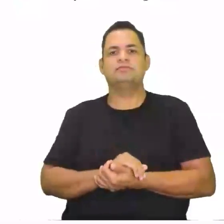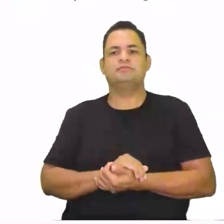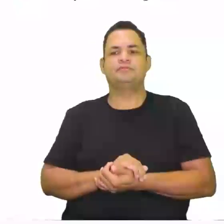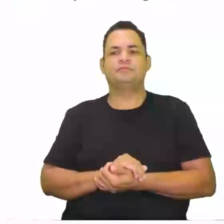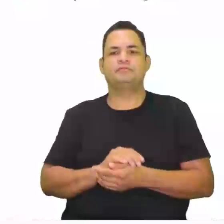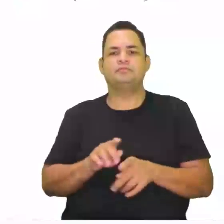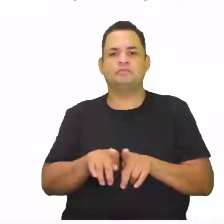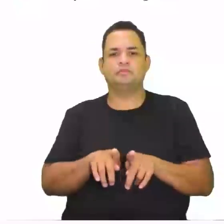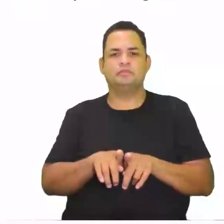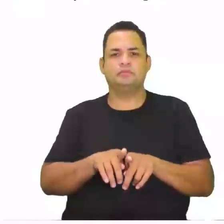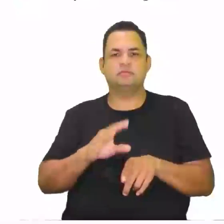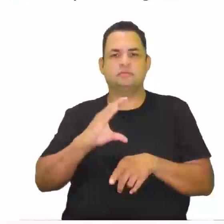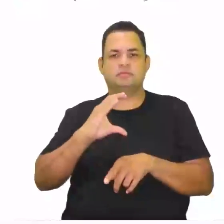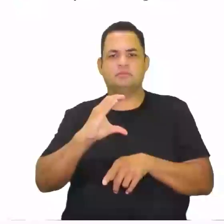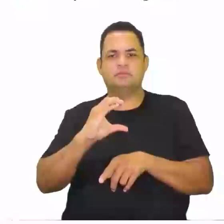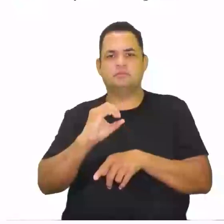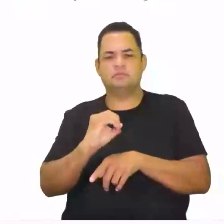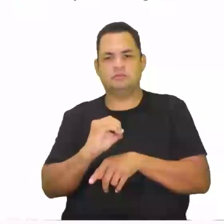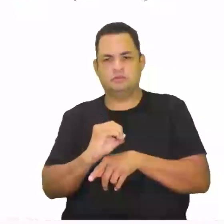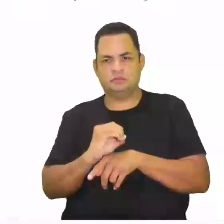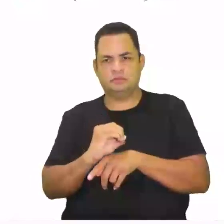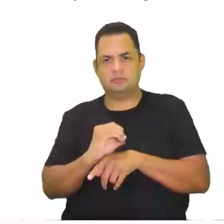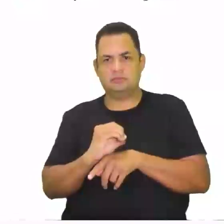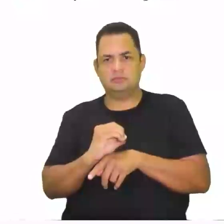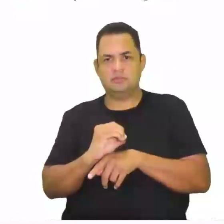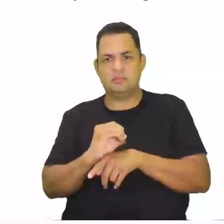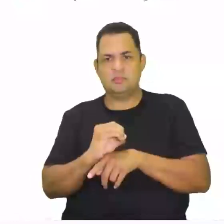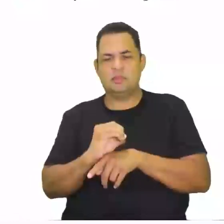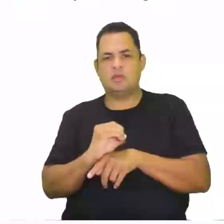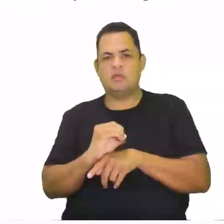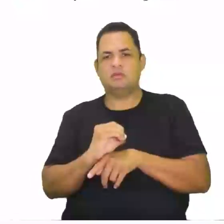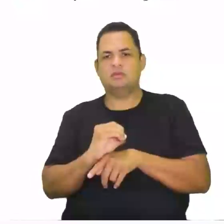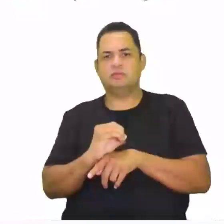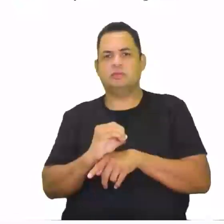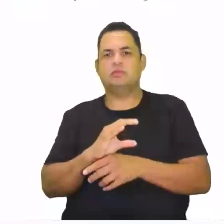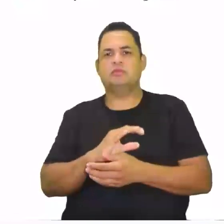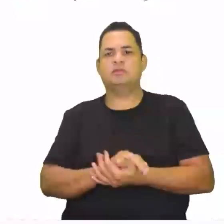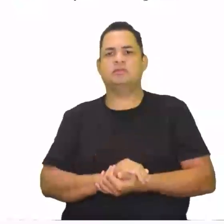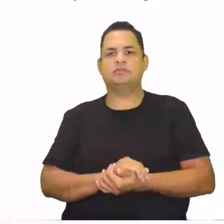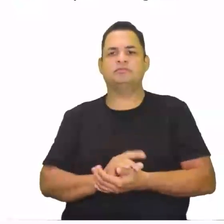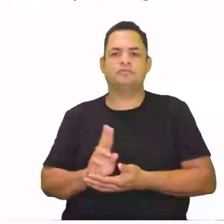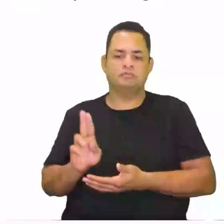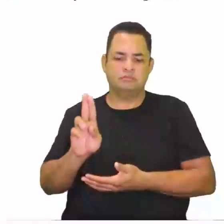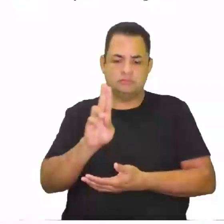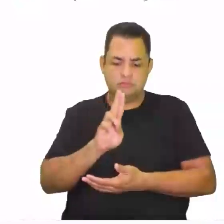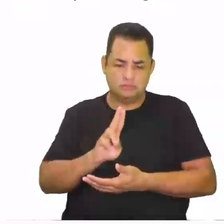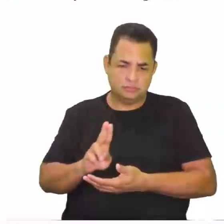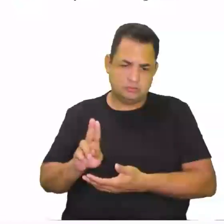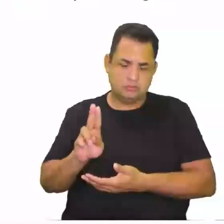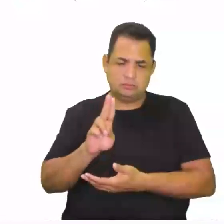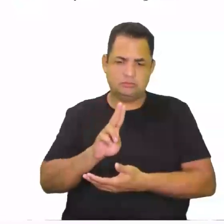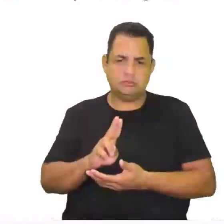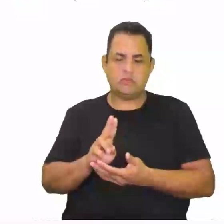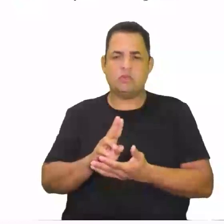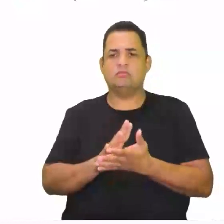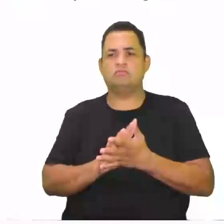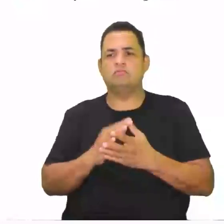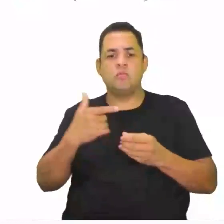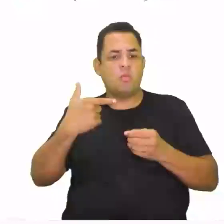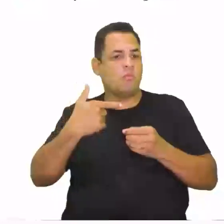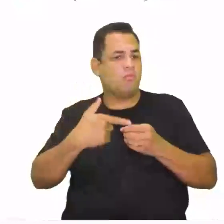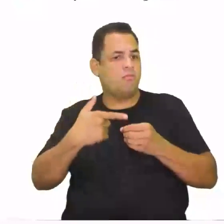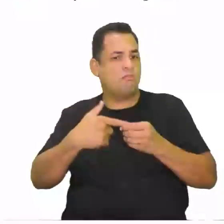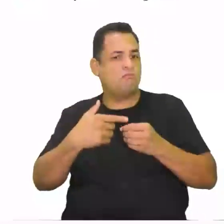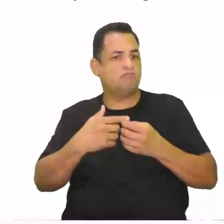CH4, e o gás monóxido de carbono, que é o CO. Eles são usados